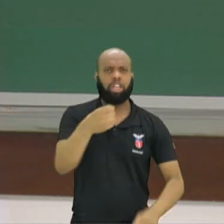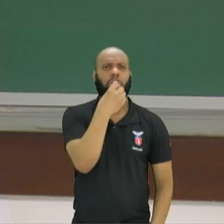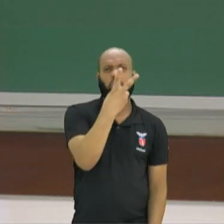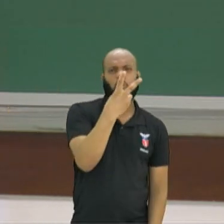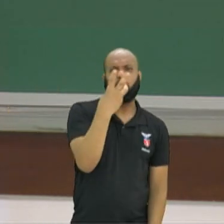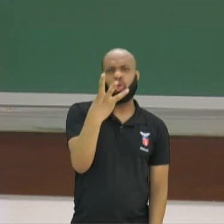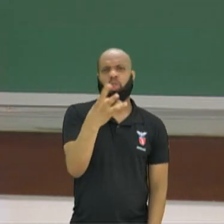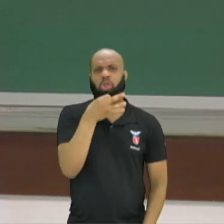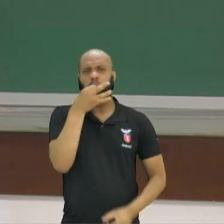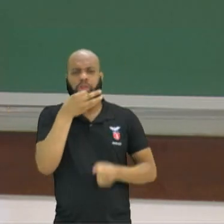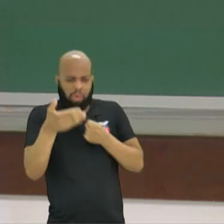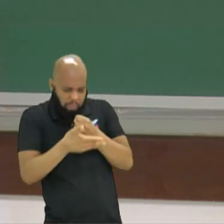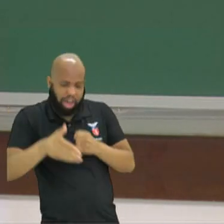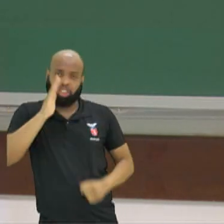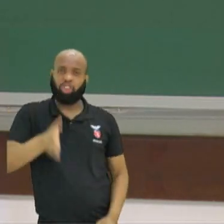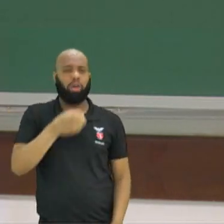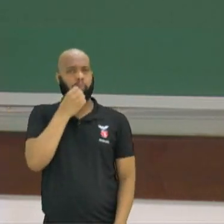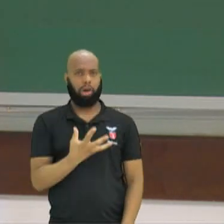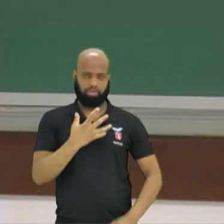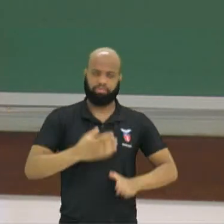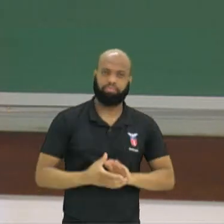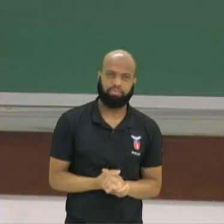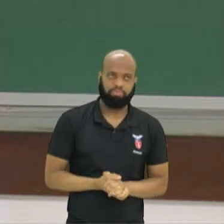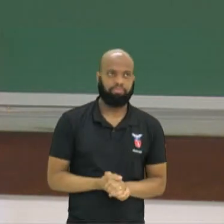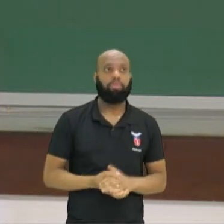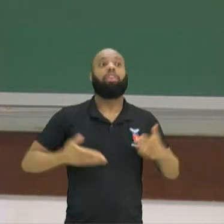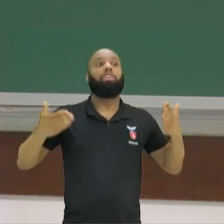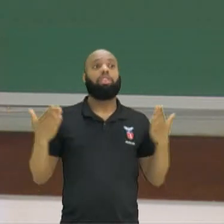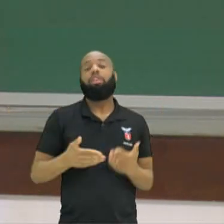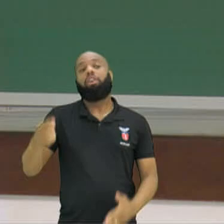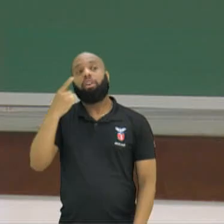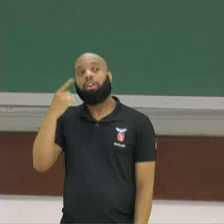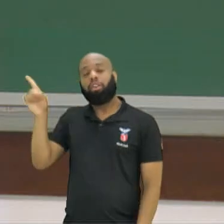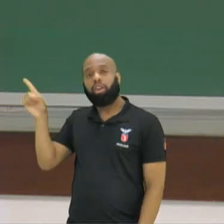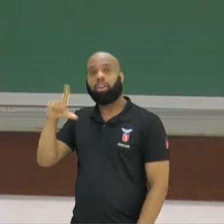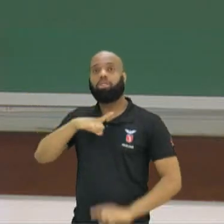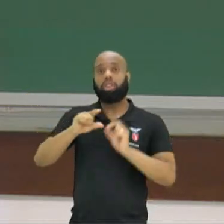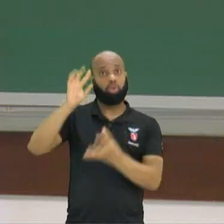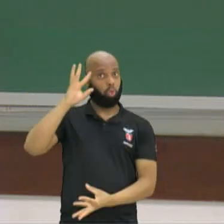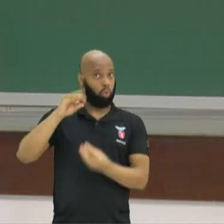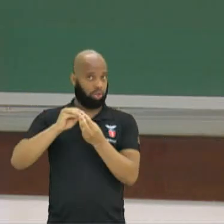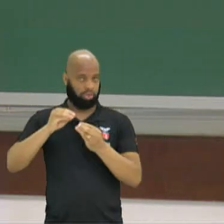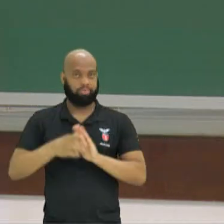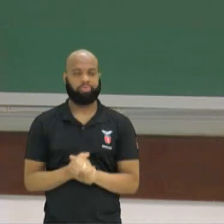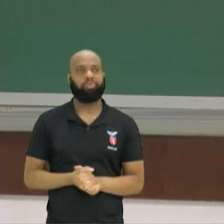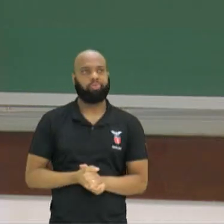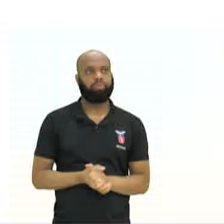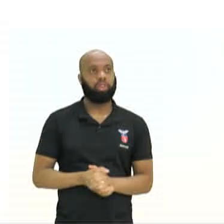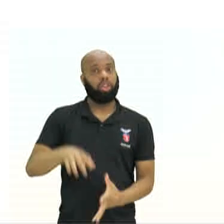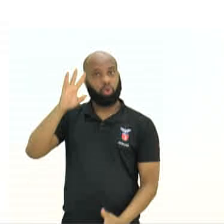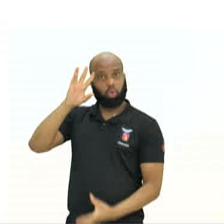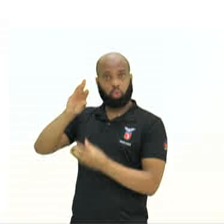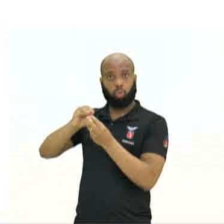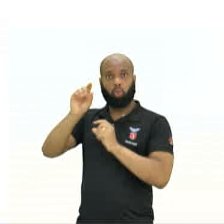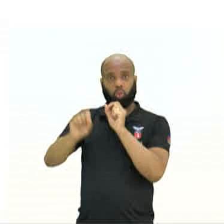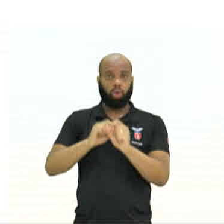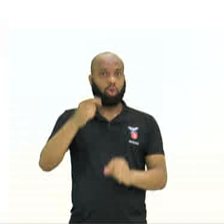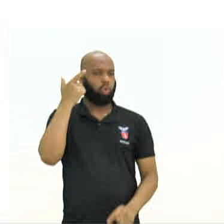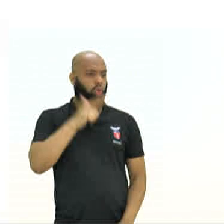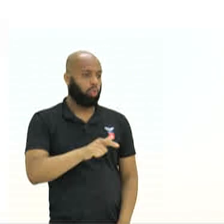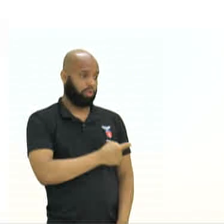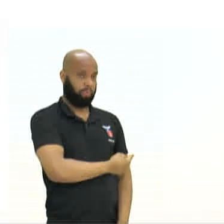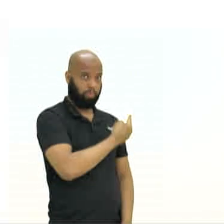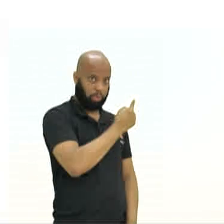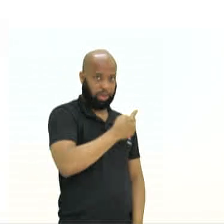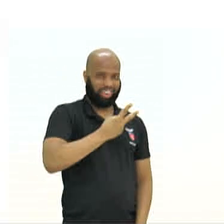3 argumentos é o suficiente, beleza? Pessoal, olha só, a conclusão. Cumpridas as duas primeiras